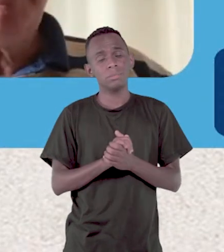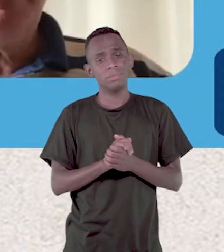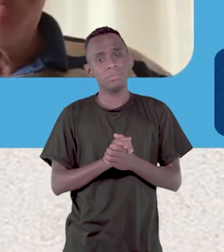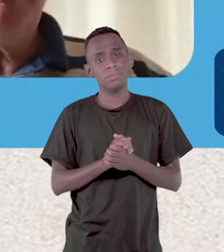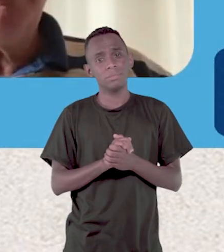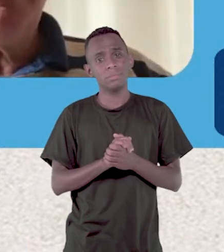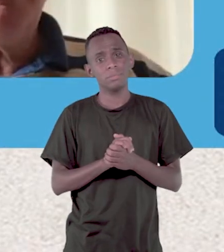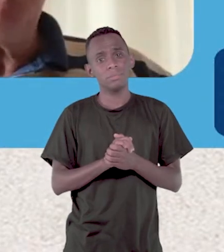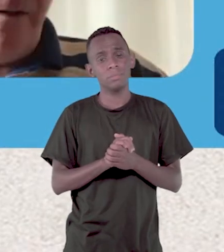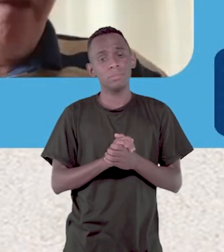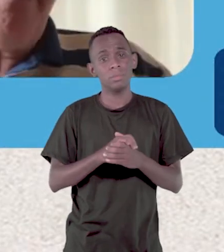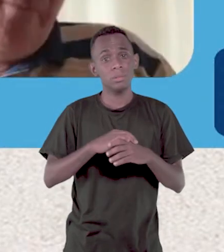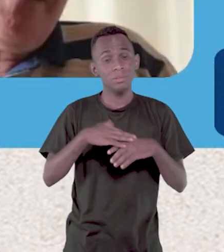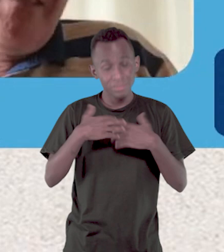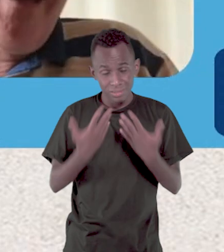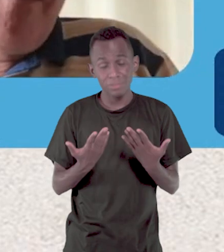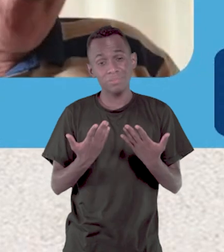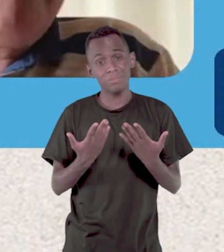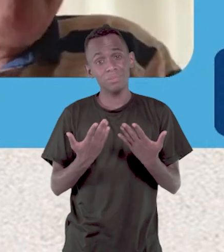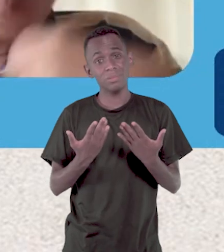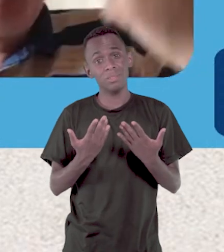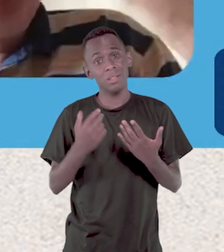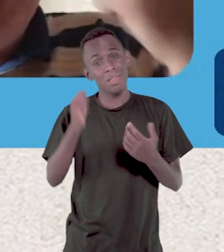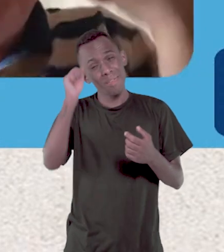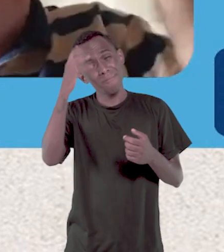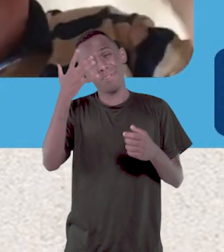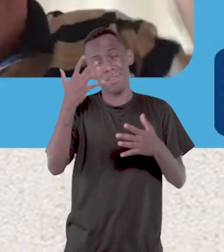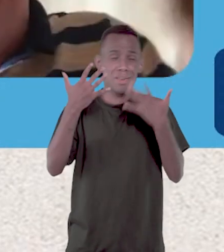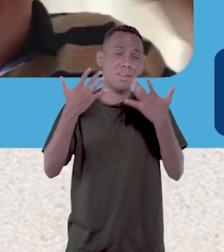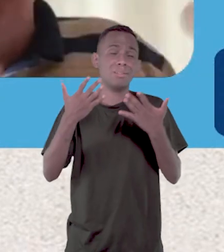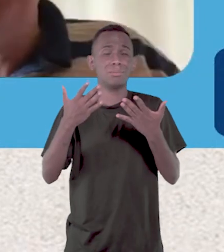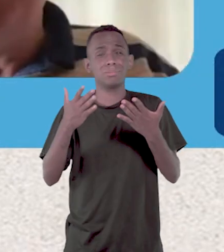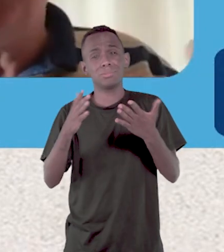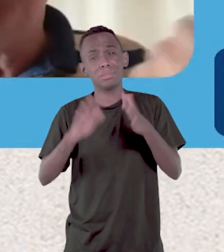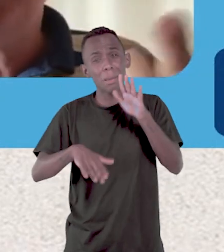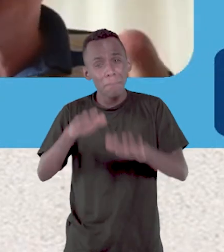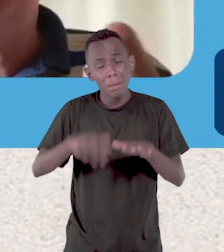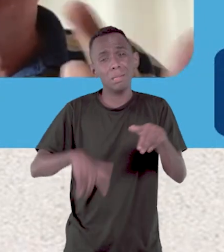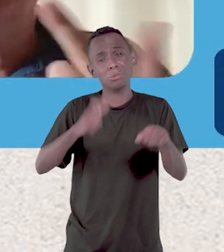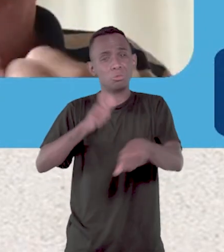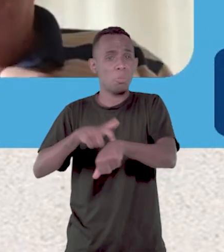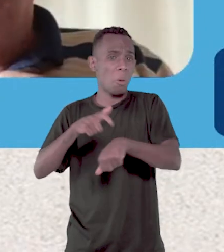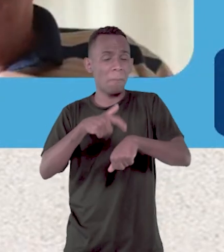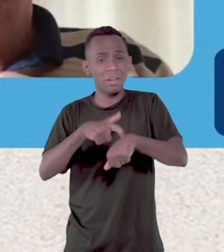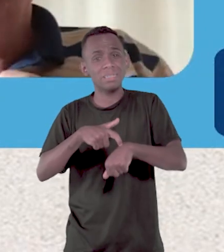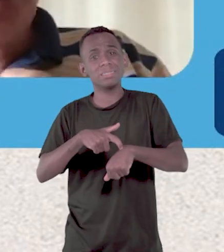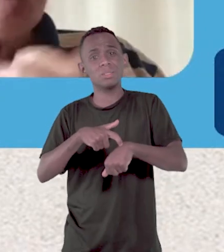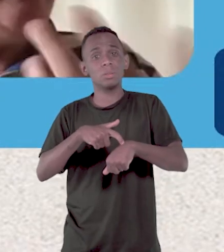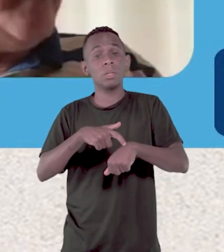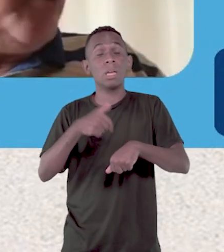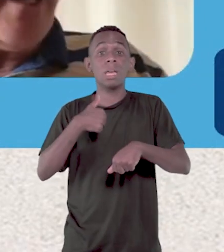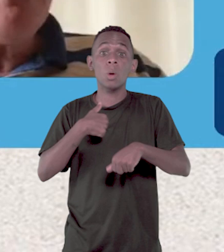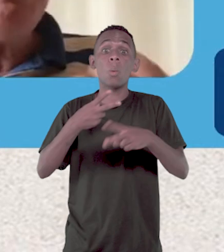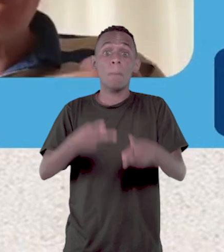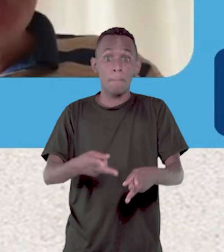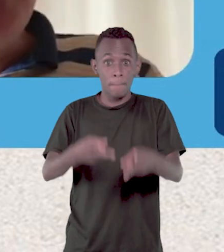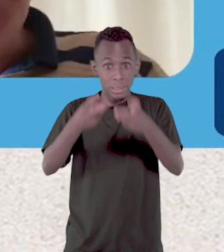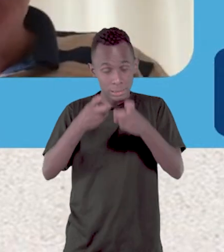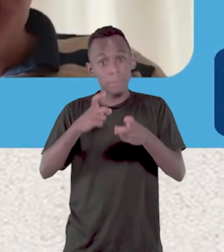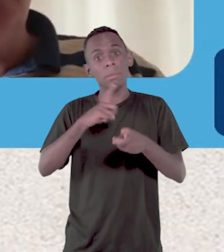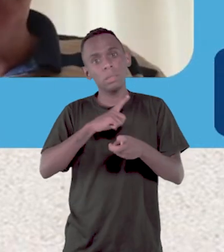poesia é para isso também, viu? Pois é, mas muito eventualmente, eu percebo